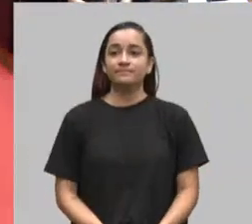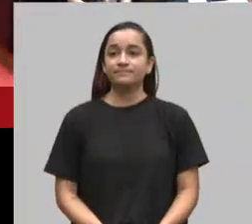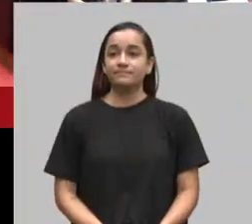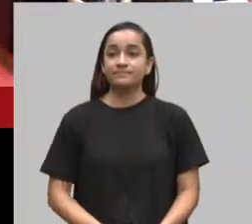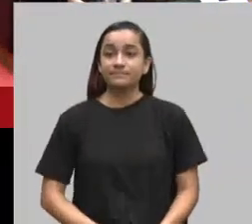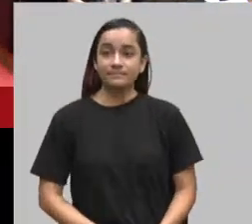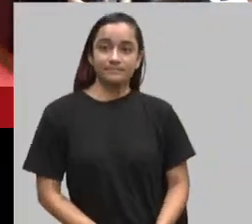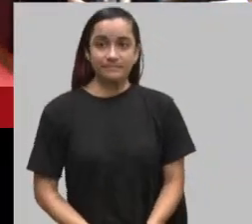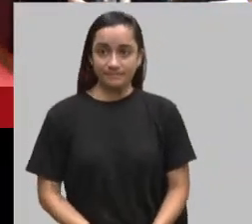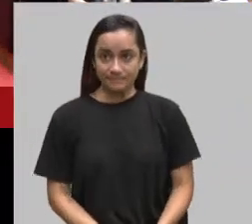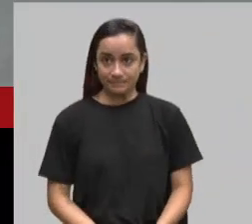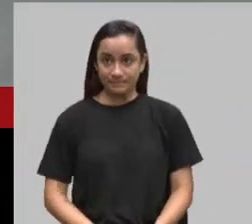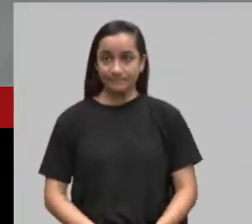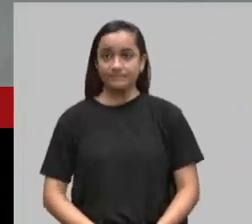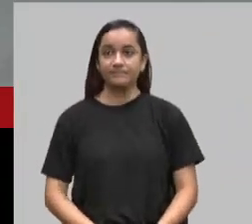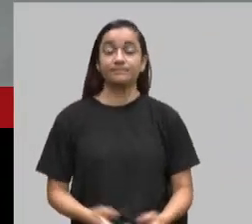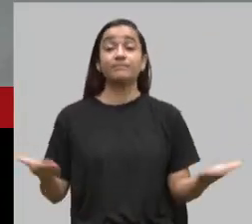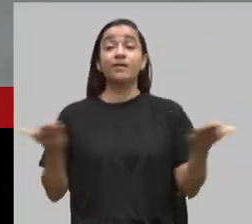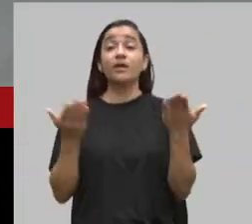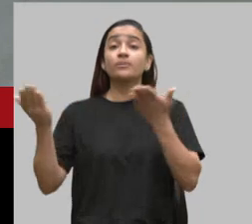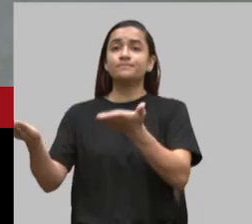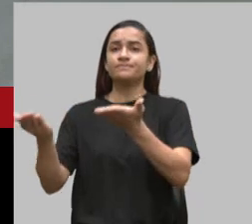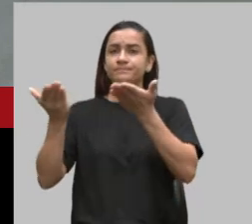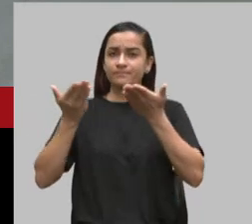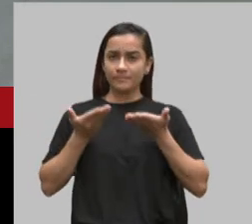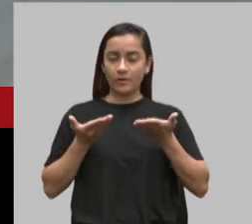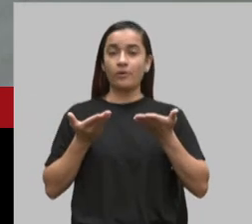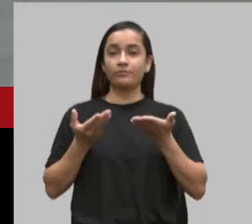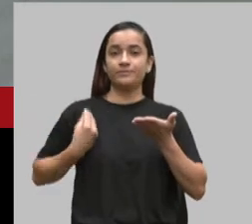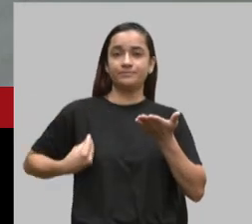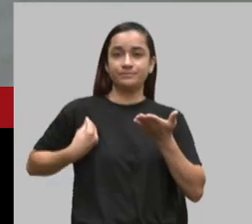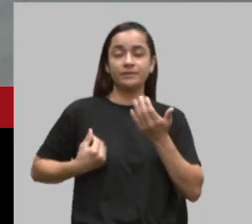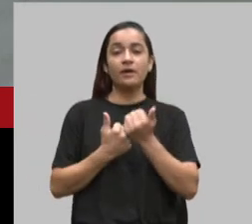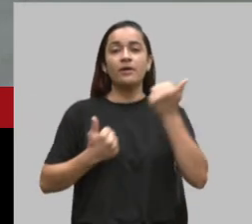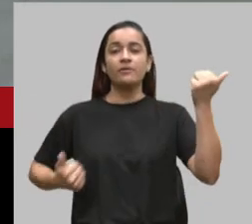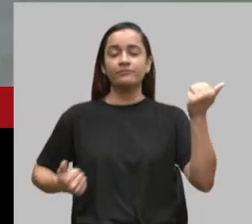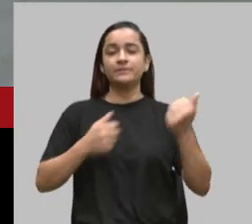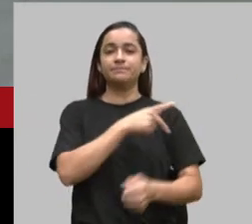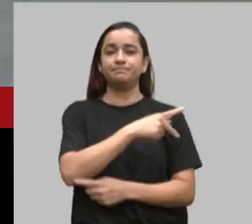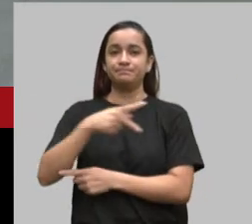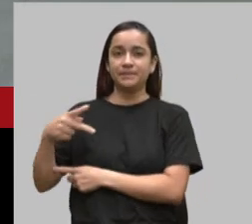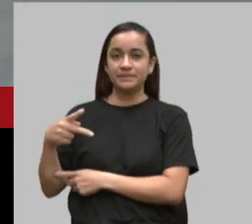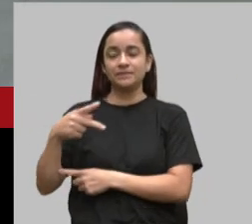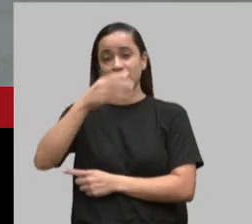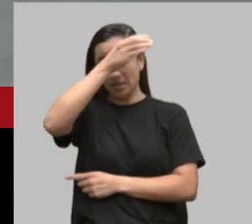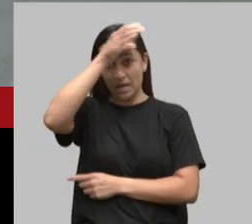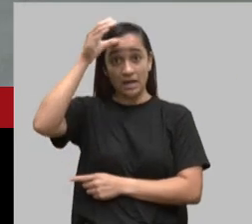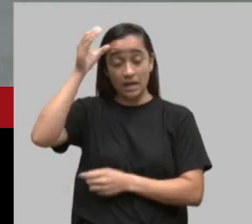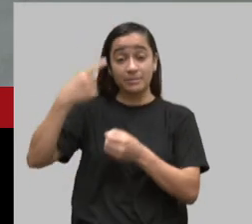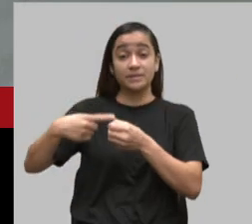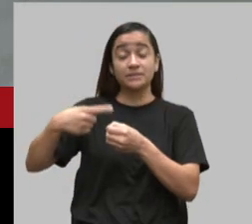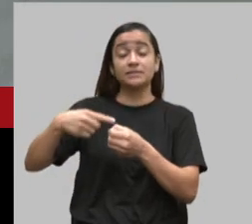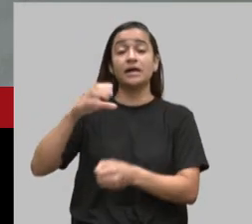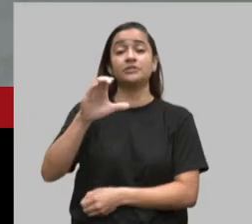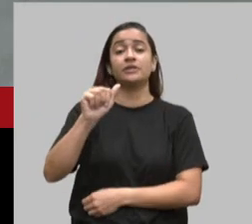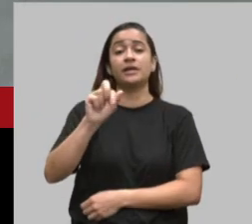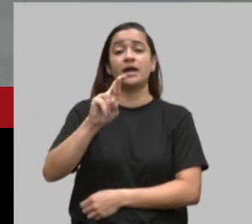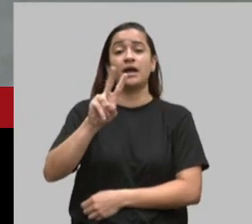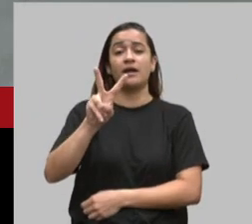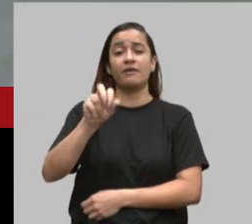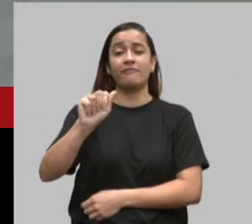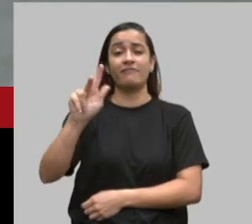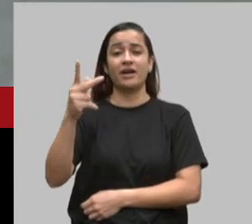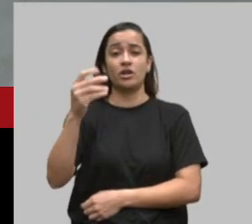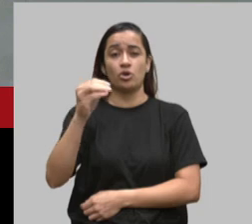obrigada convido agora Excelentíssimo Senhor vice-presidente da Câmara Municipal de carvalhópolis Senhor Vereador Josuel Santos